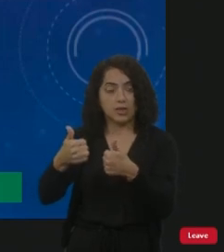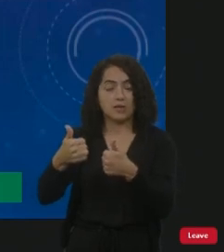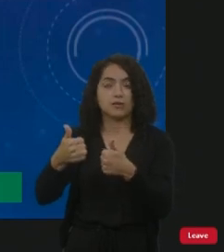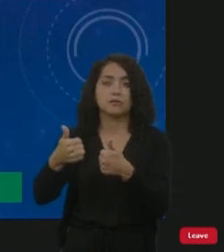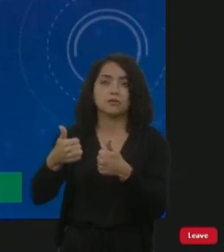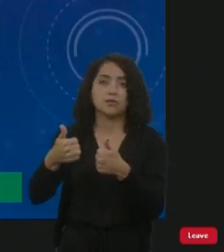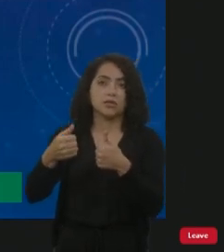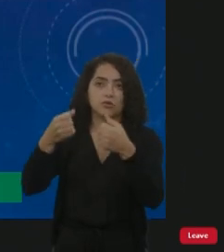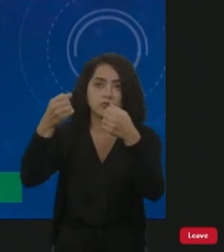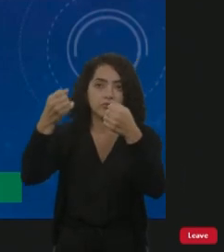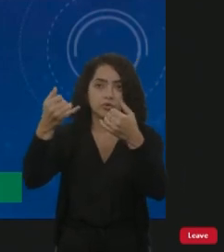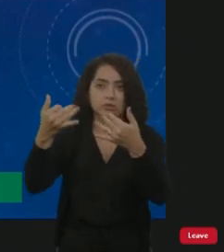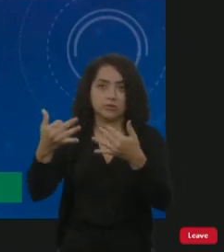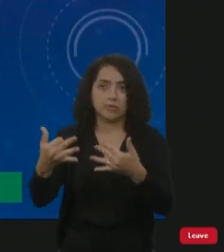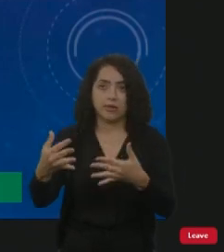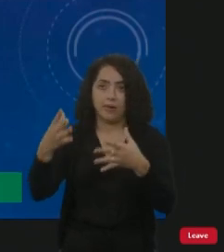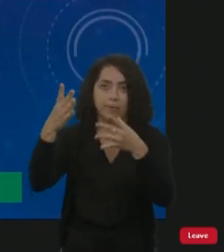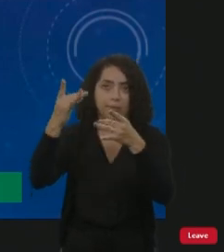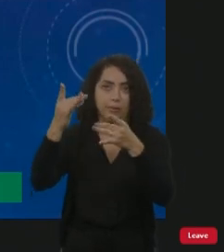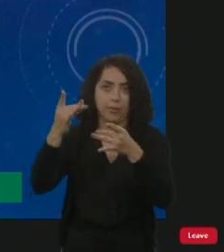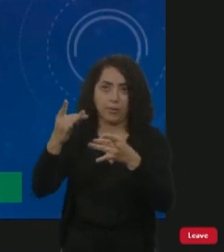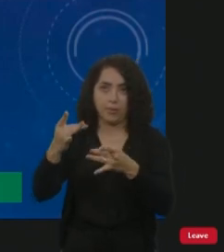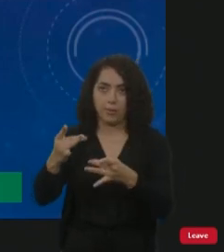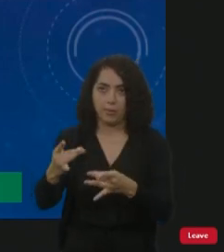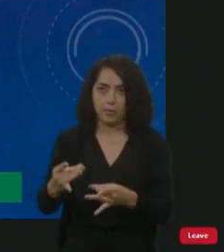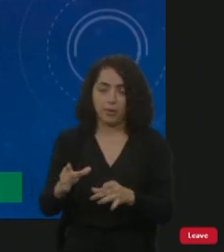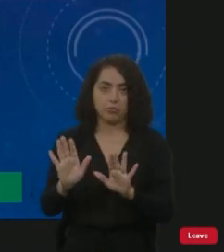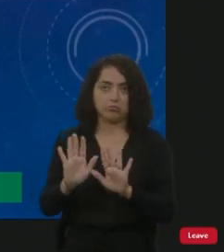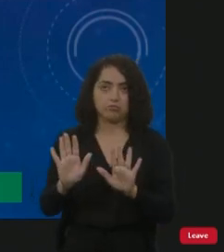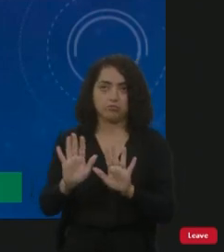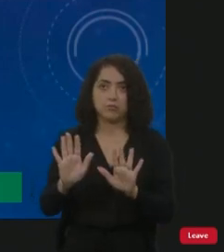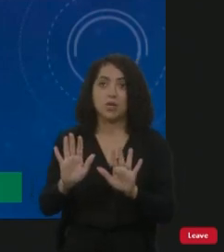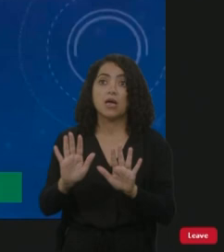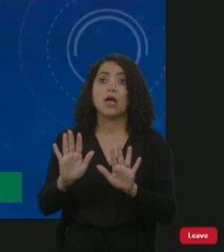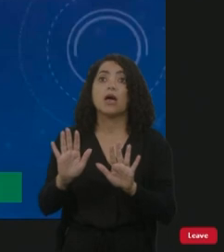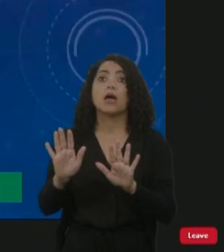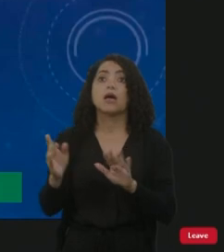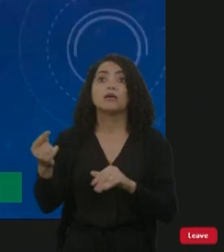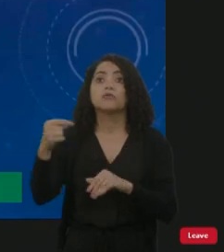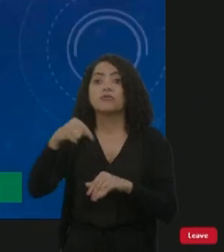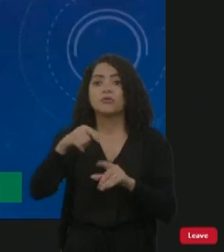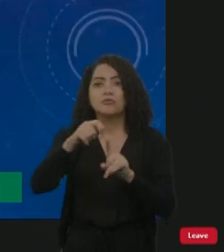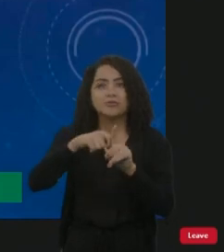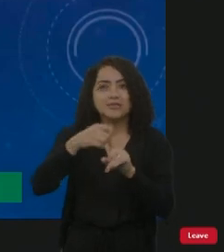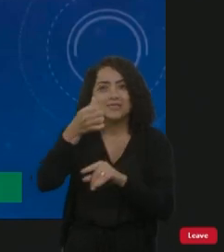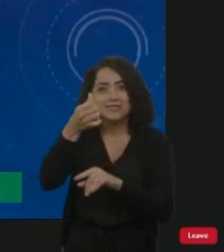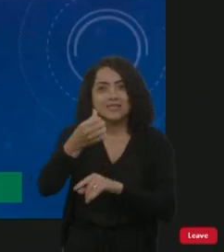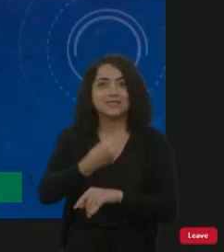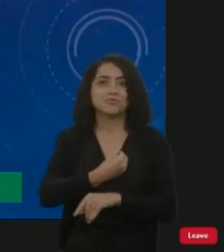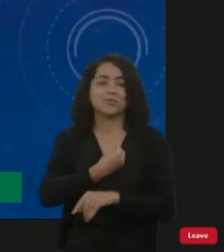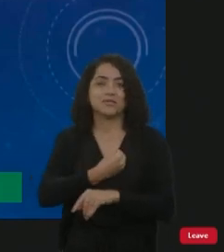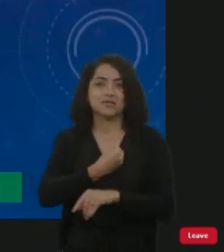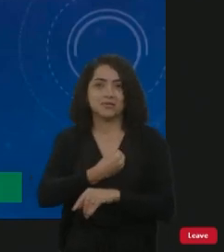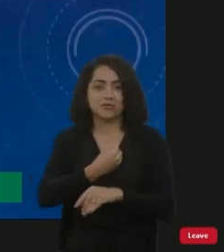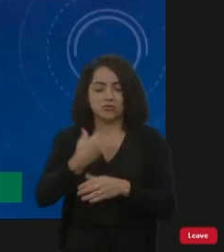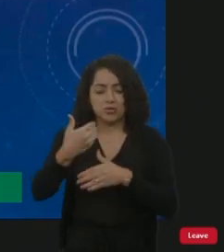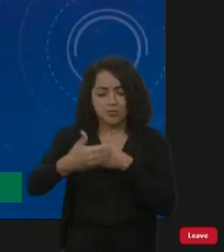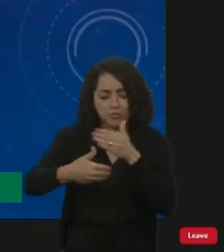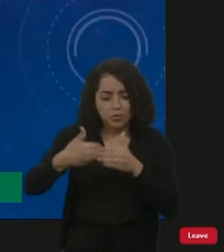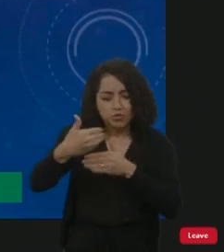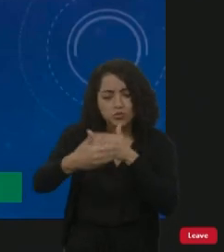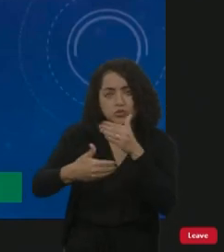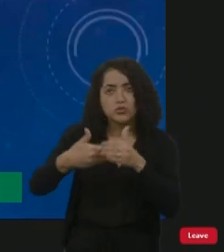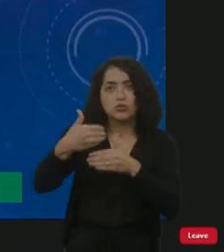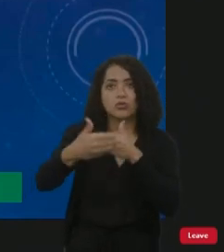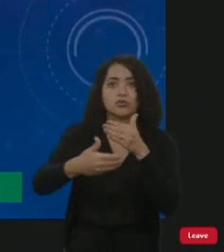aqui das nuances medicamentosas, né? E veio para a gente com 6 meses de vida depois de todo, com toda